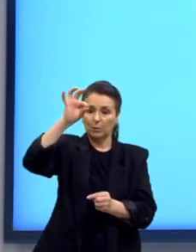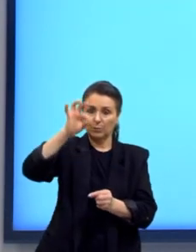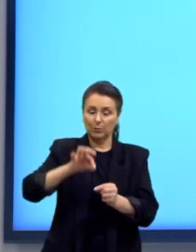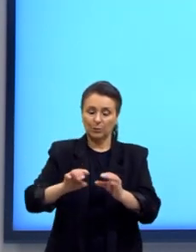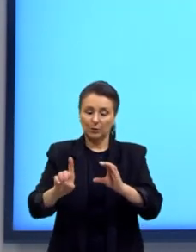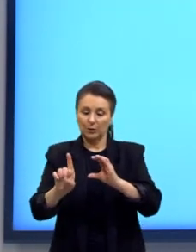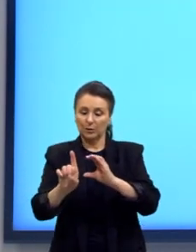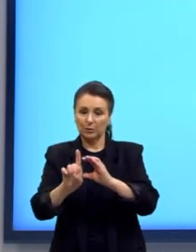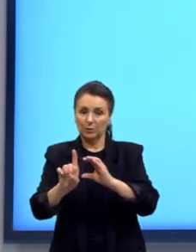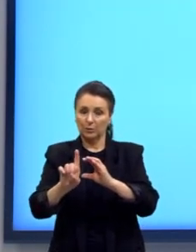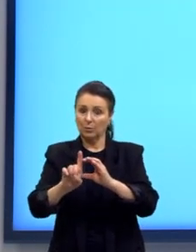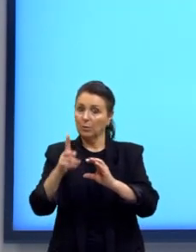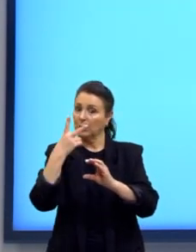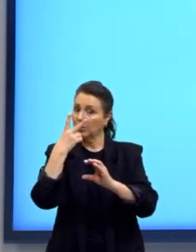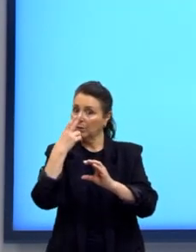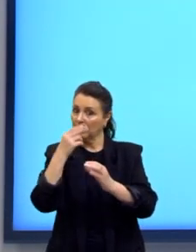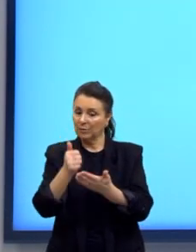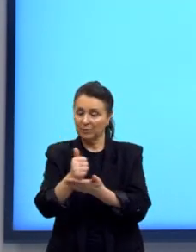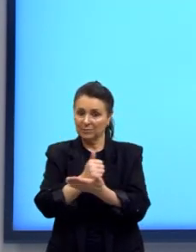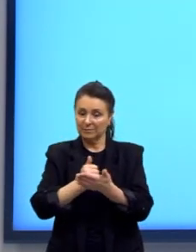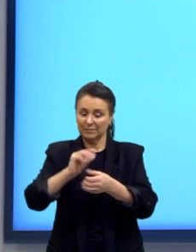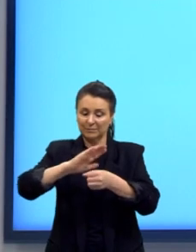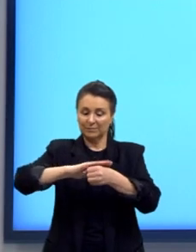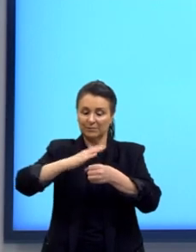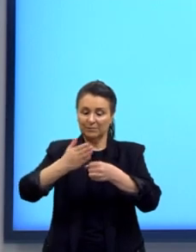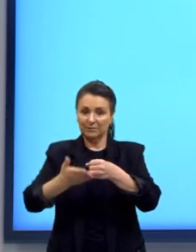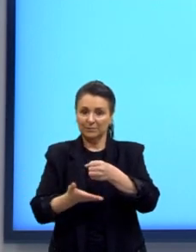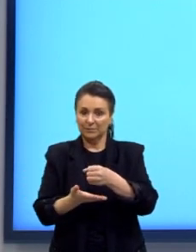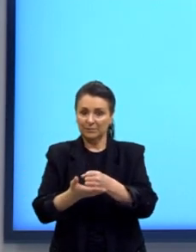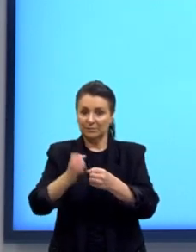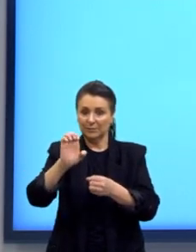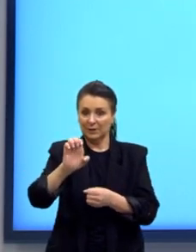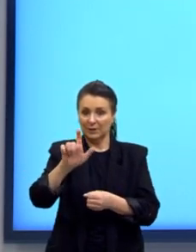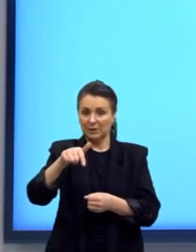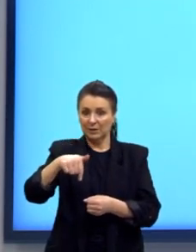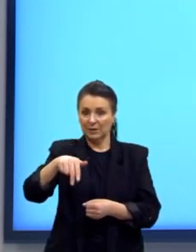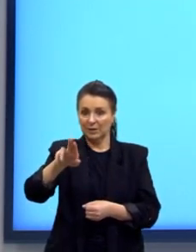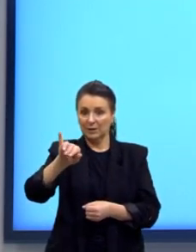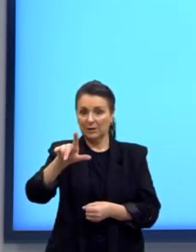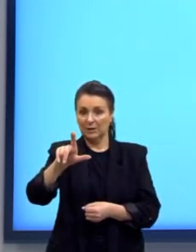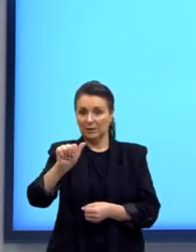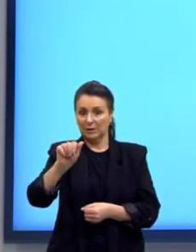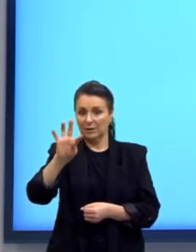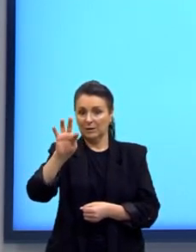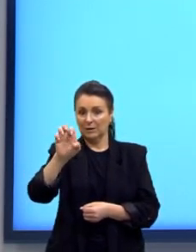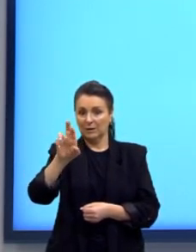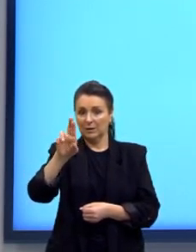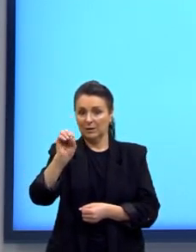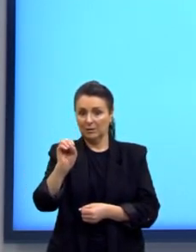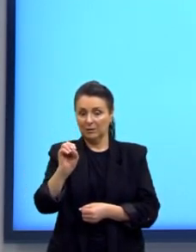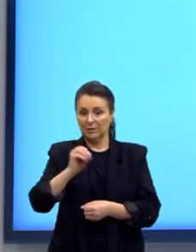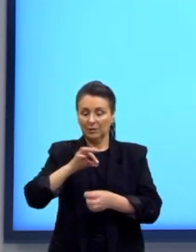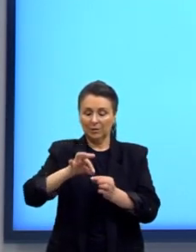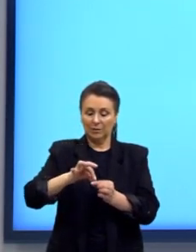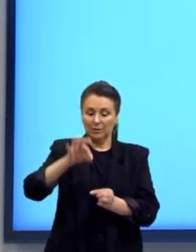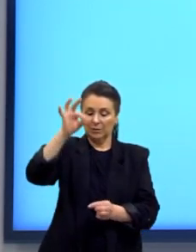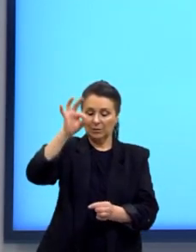diâmetro da base então a gente chama o cilindro de equilátero então Aqui nós temos o nosso eixo